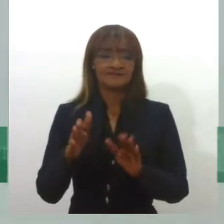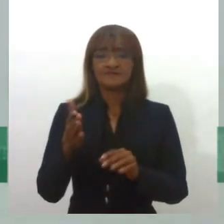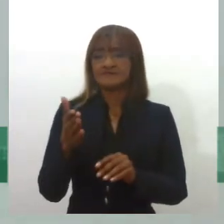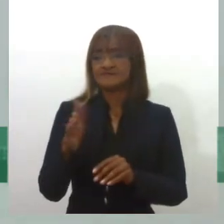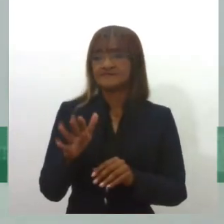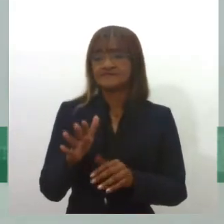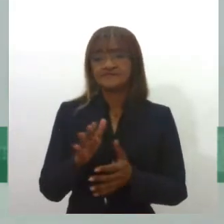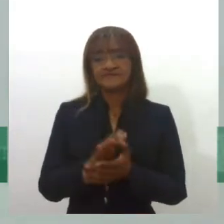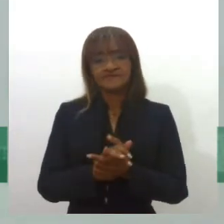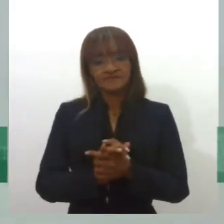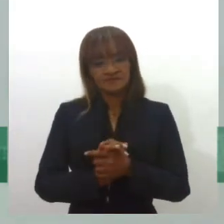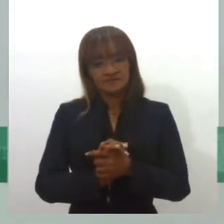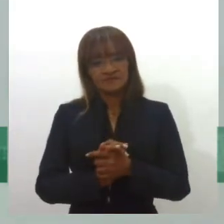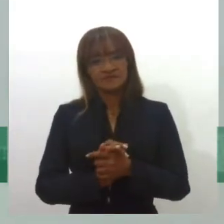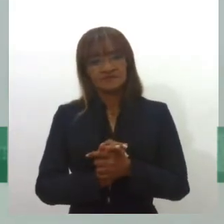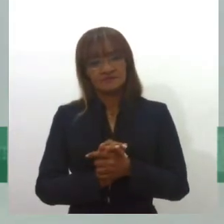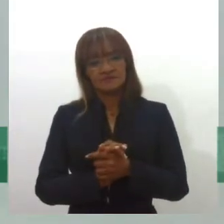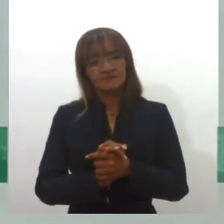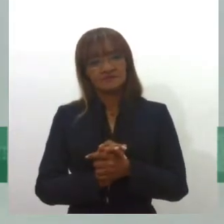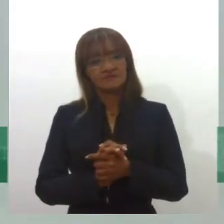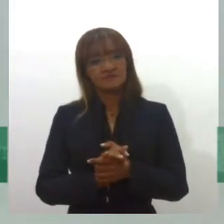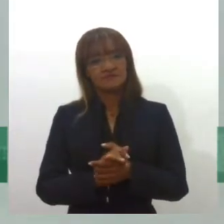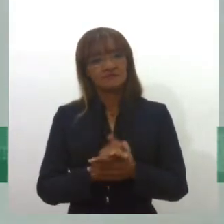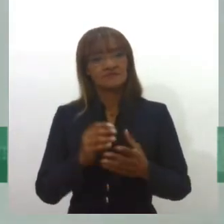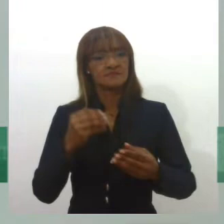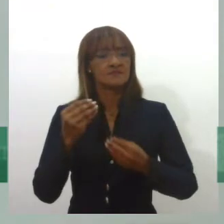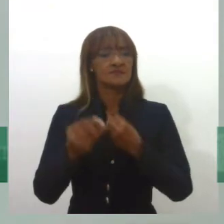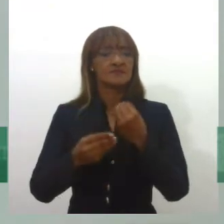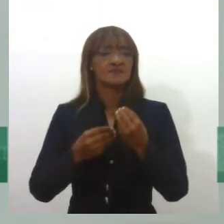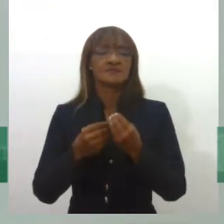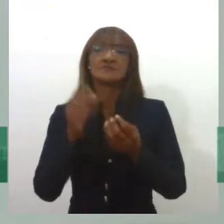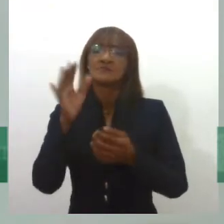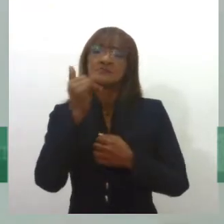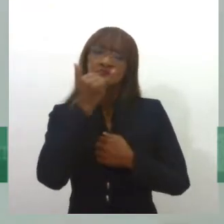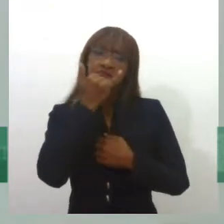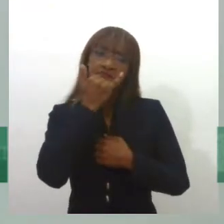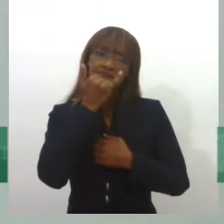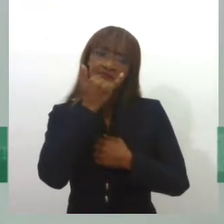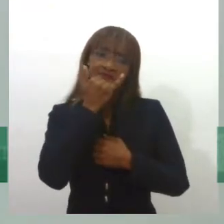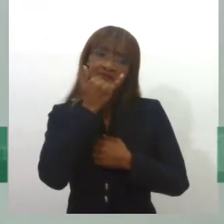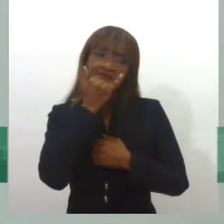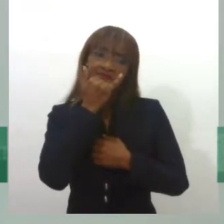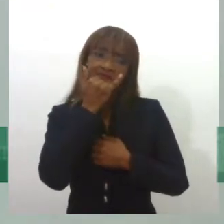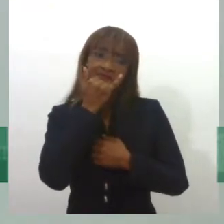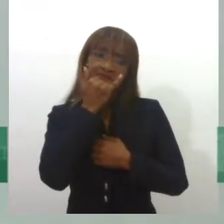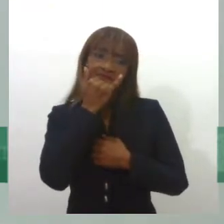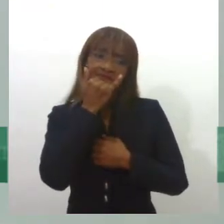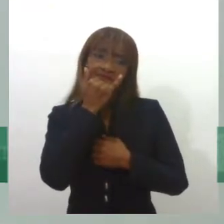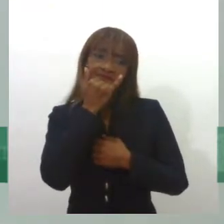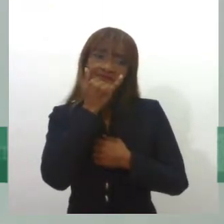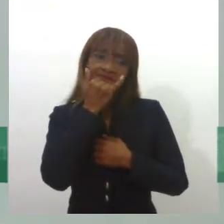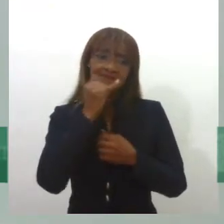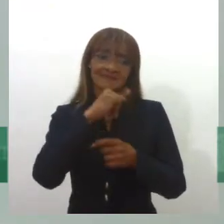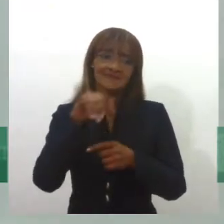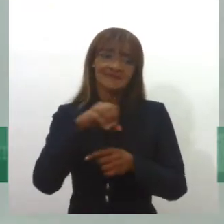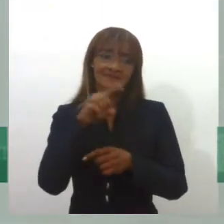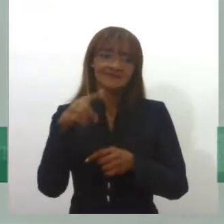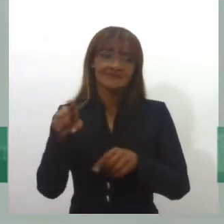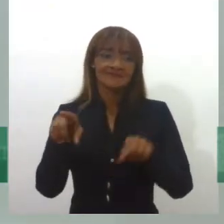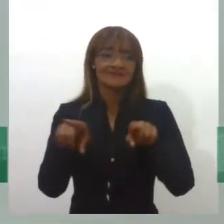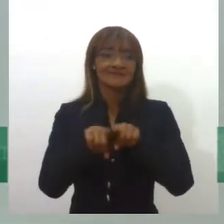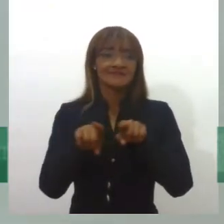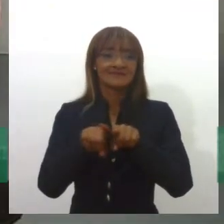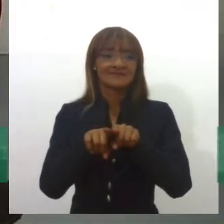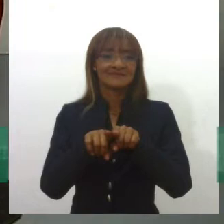também colocar isso. Até me desculpe, né? E o João aí também como presidente,